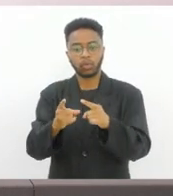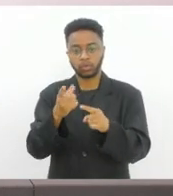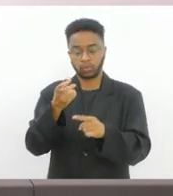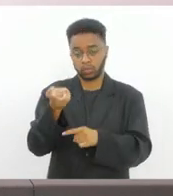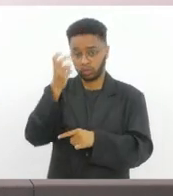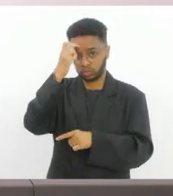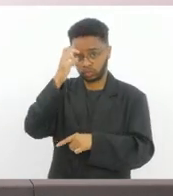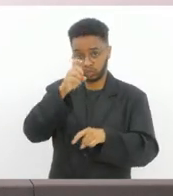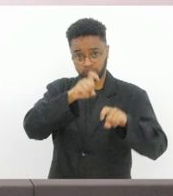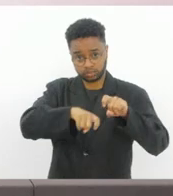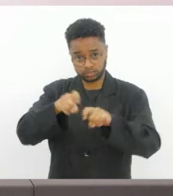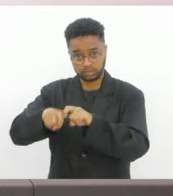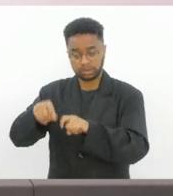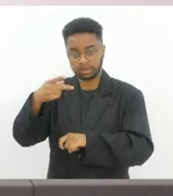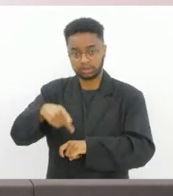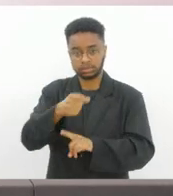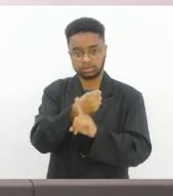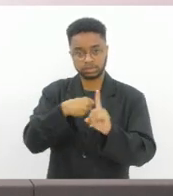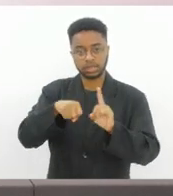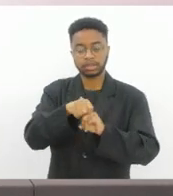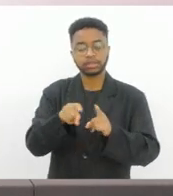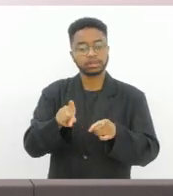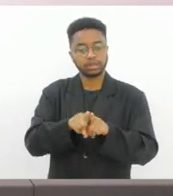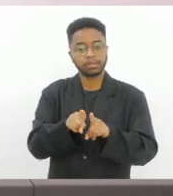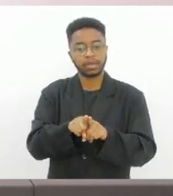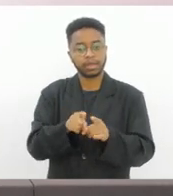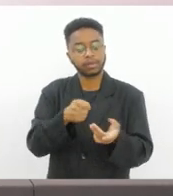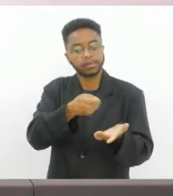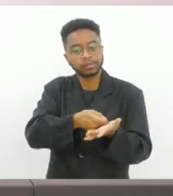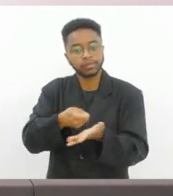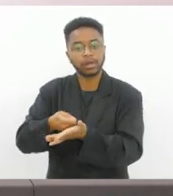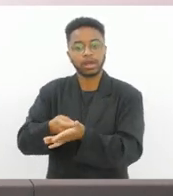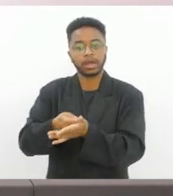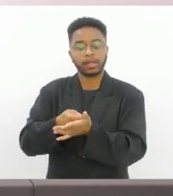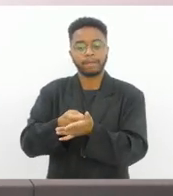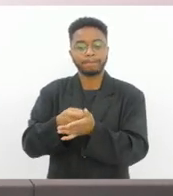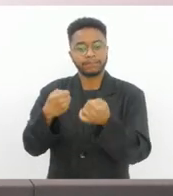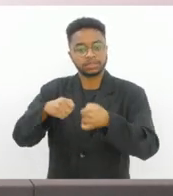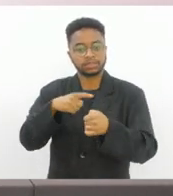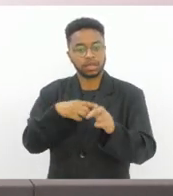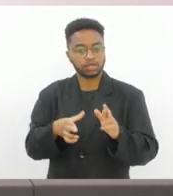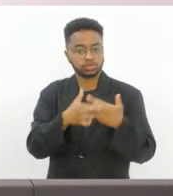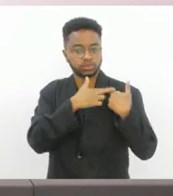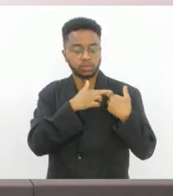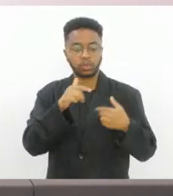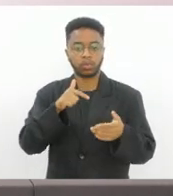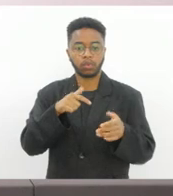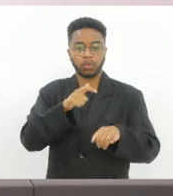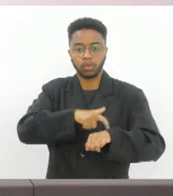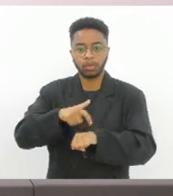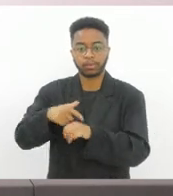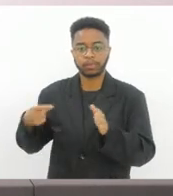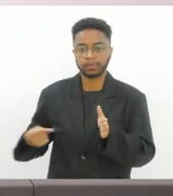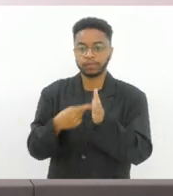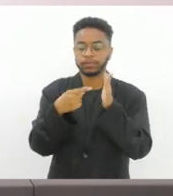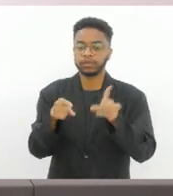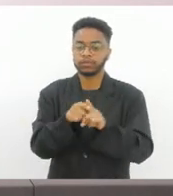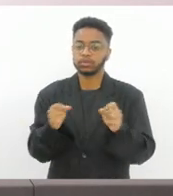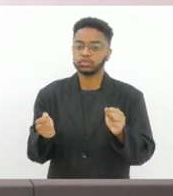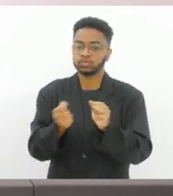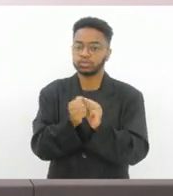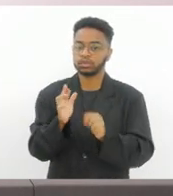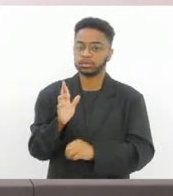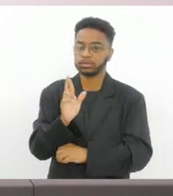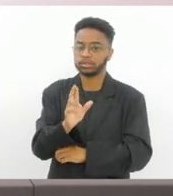sociedade, assim como cobrar a responsabilização dos autores diante das denúncias. Dessa forma, em conjunto com representantes da